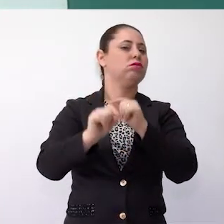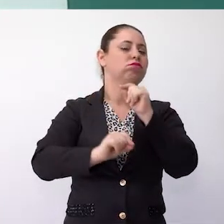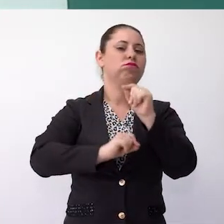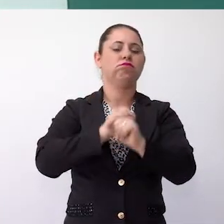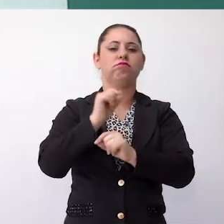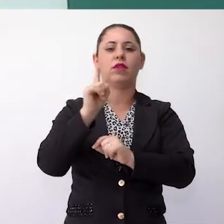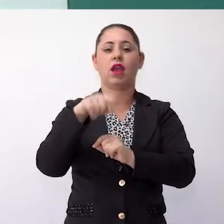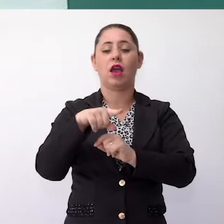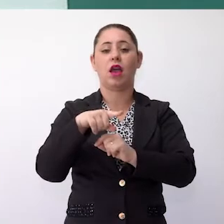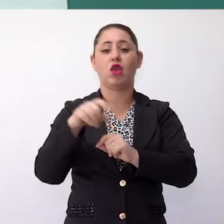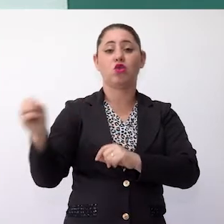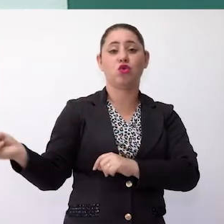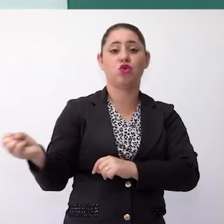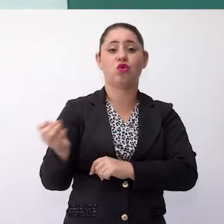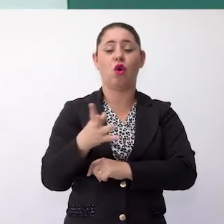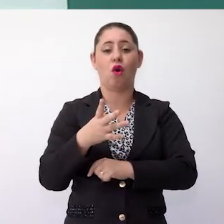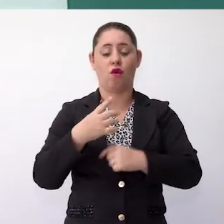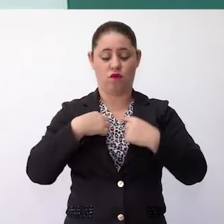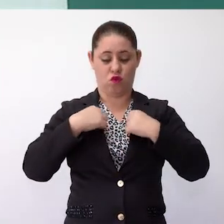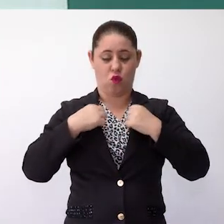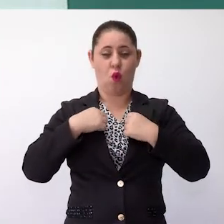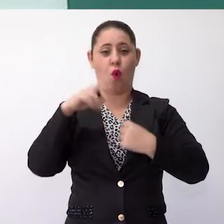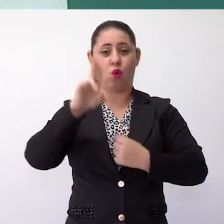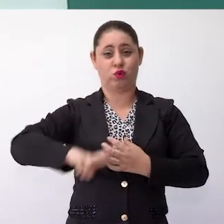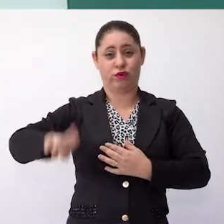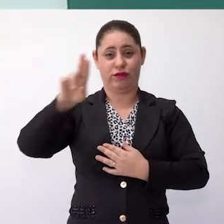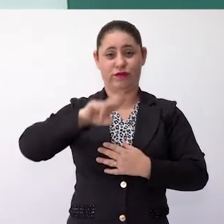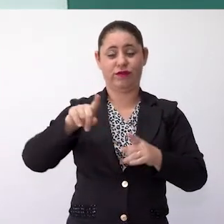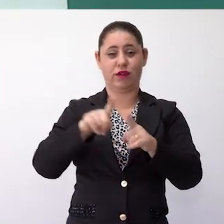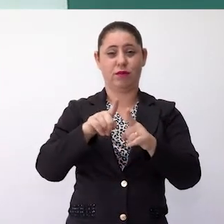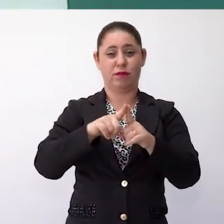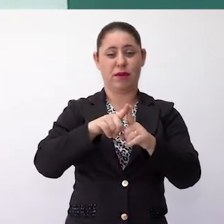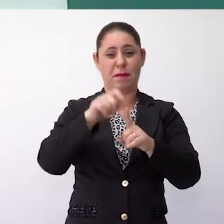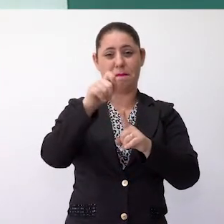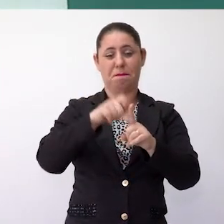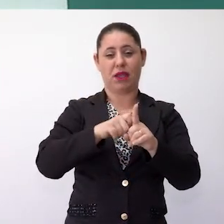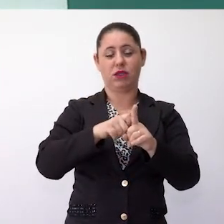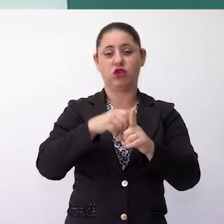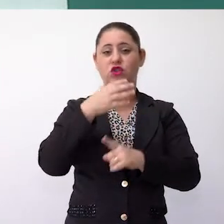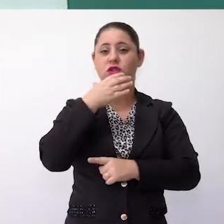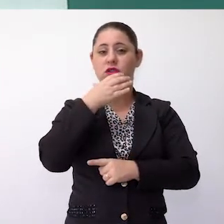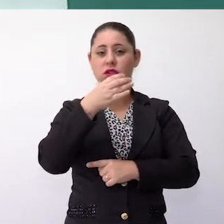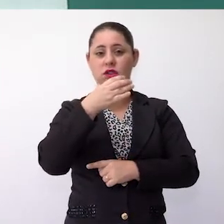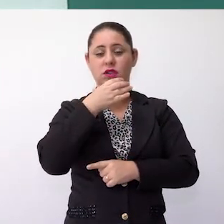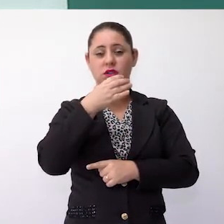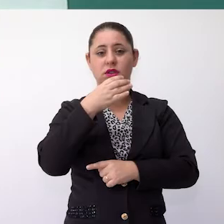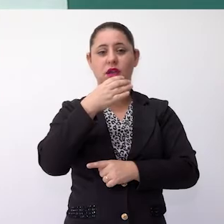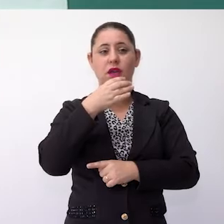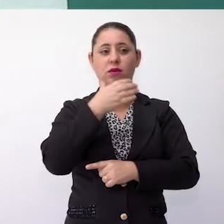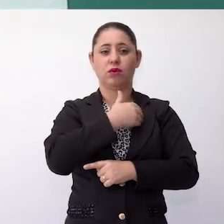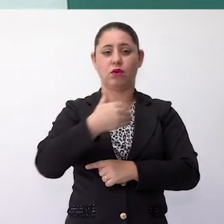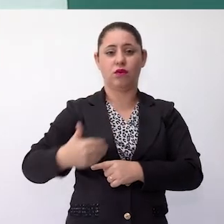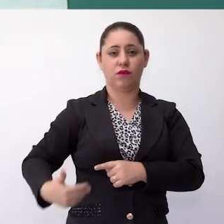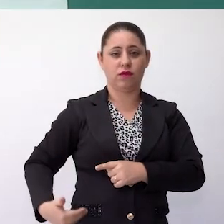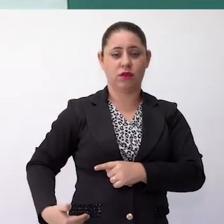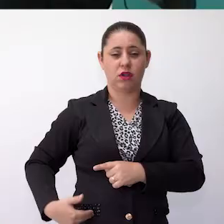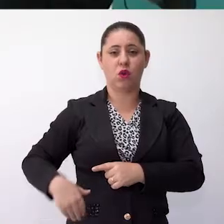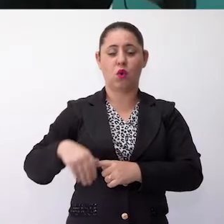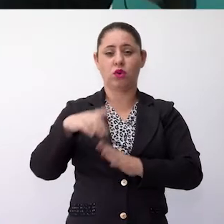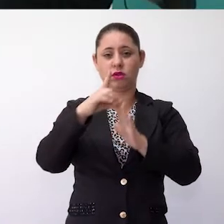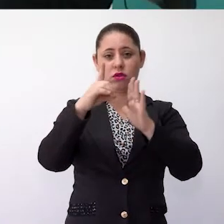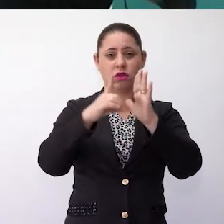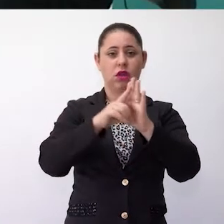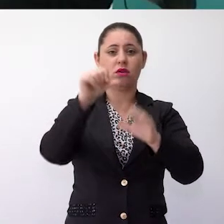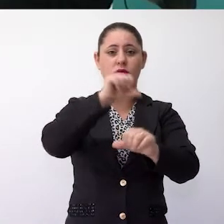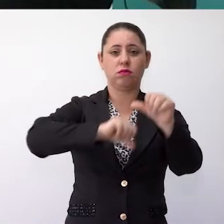pela modernização do nosso uniforme. No mês de dezembro nós publicamos, o governador publicou um decreto alterando